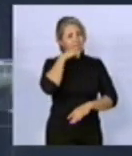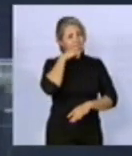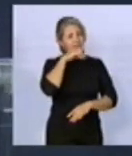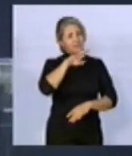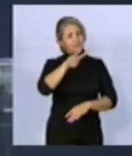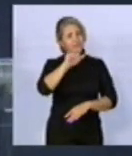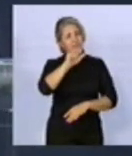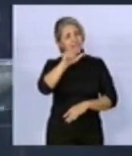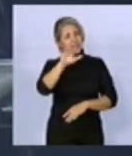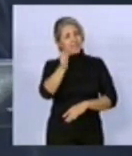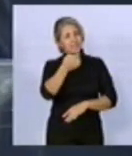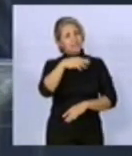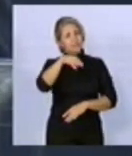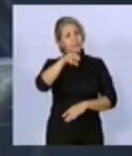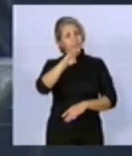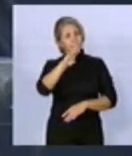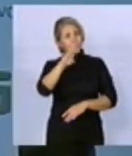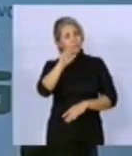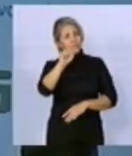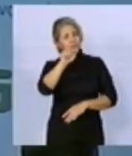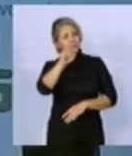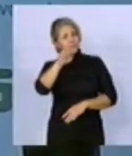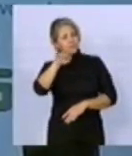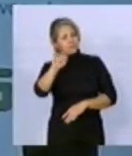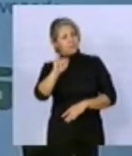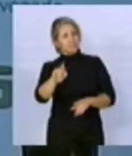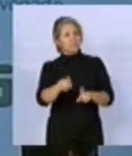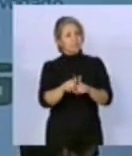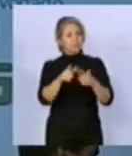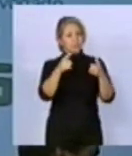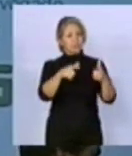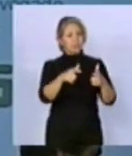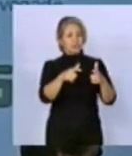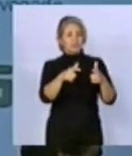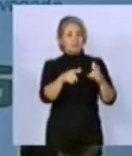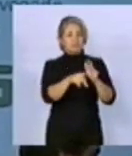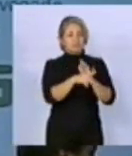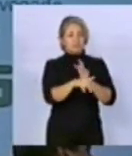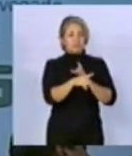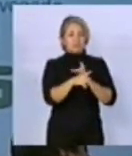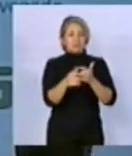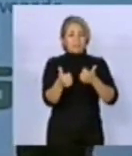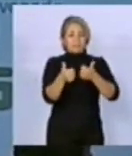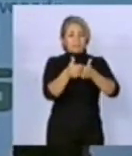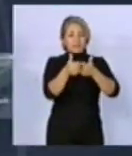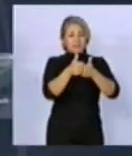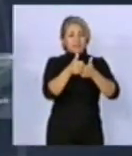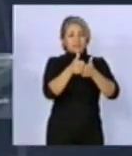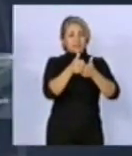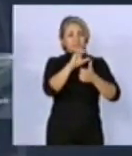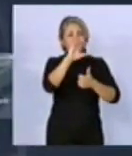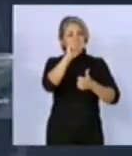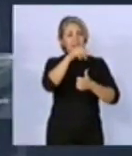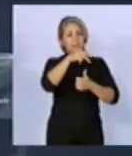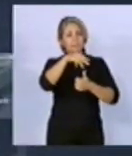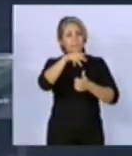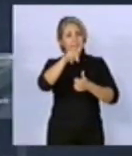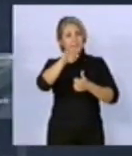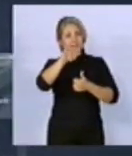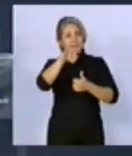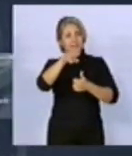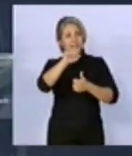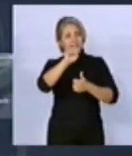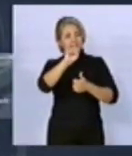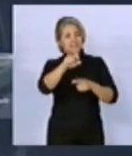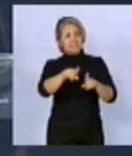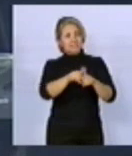chamada califórnia brasileira entre campinas e ribeirão preto e